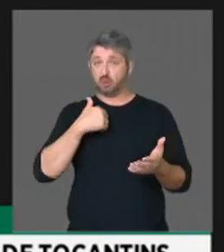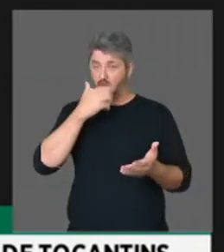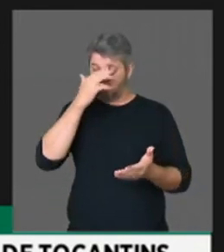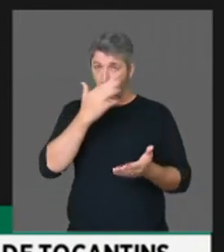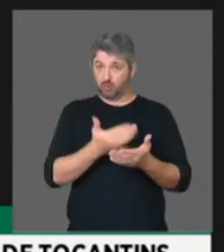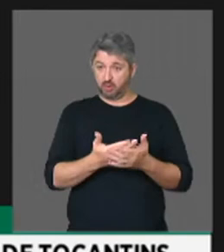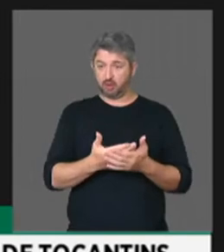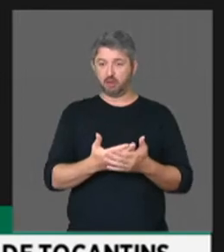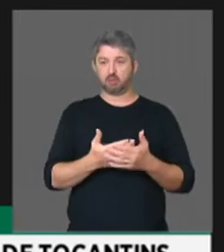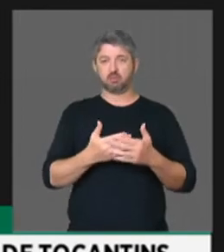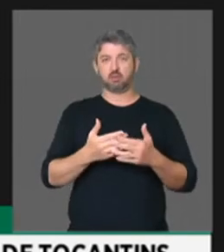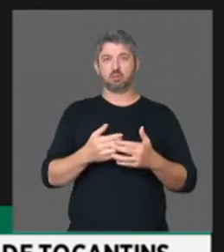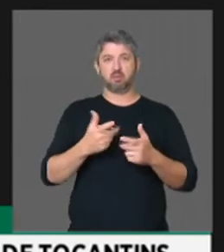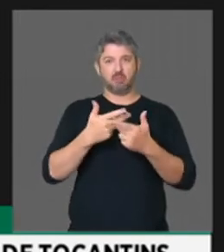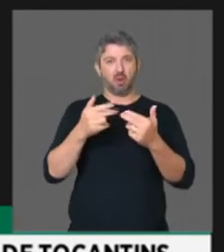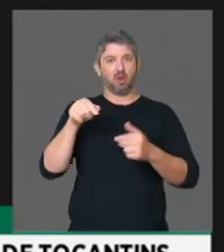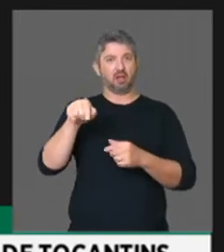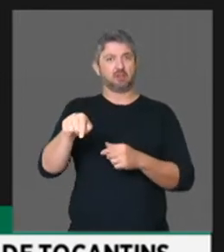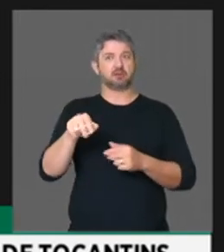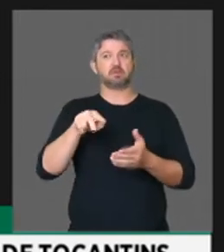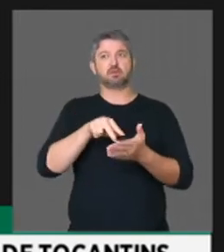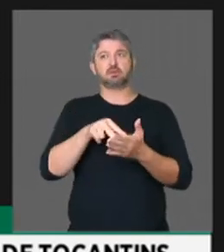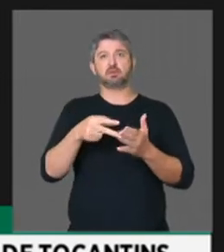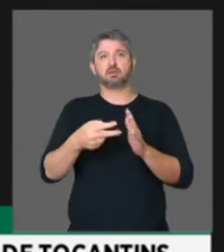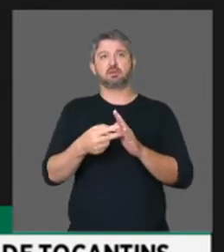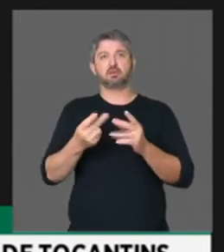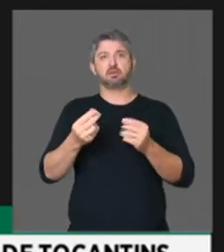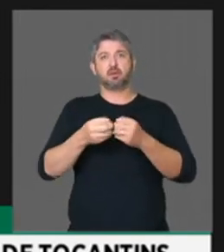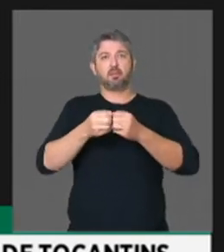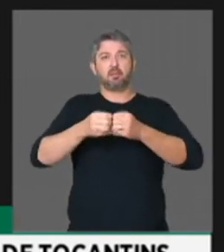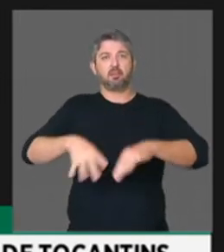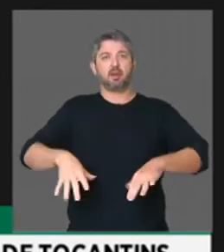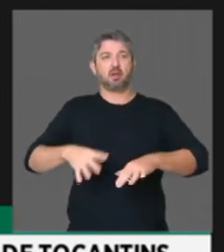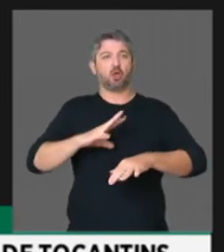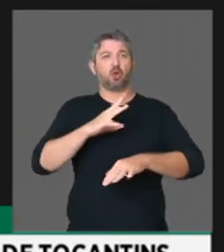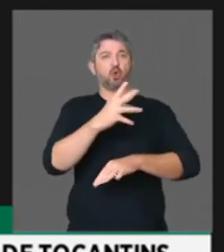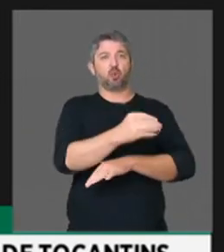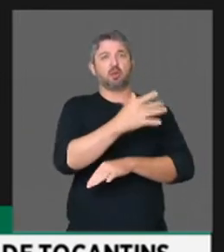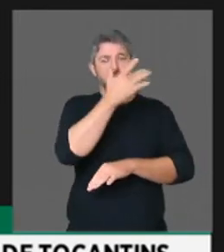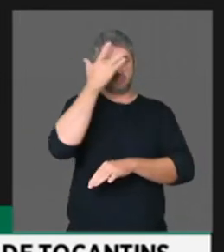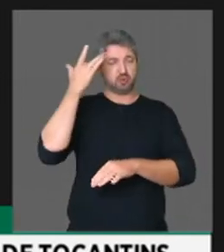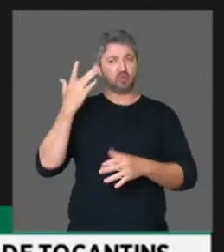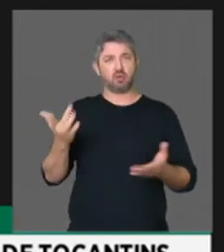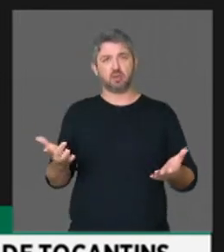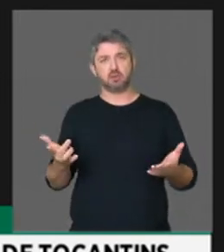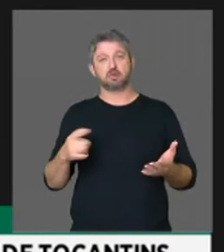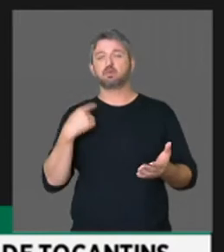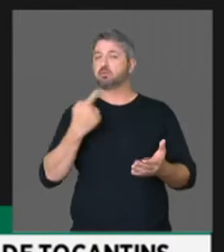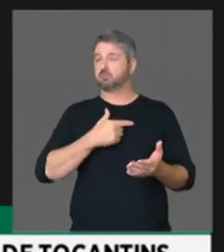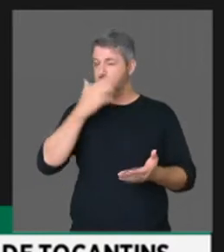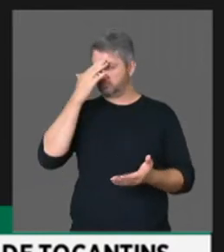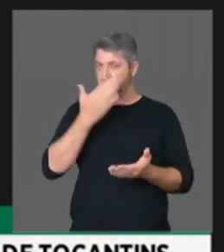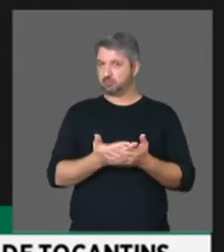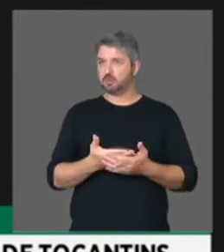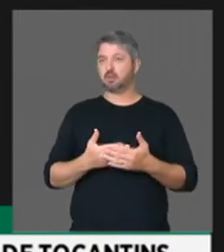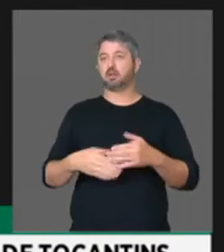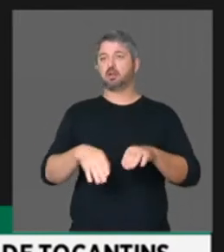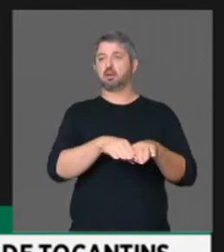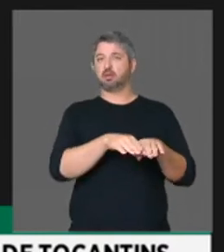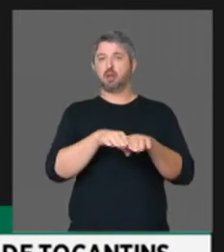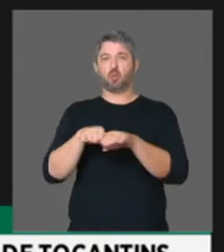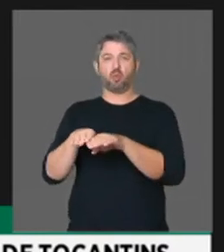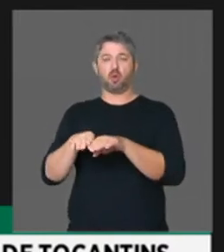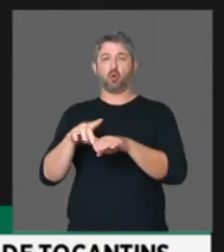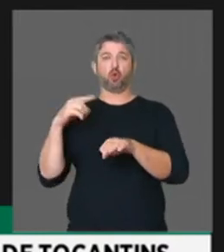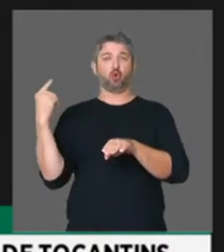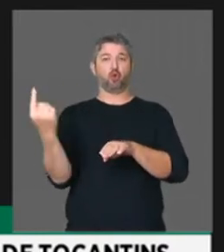um benefício desse acaba sendo prejudicial a todos os outros. E nós acreditamos no princípio constitucional que todos